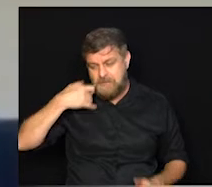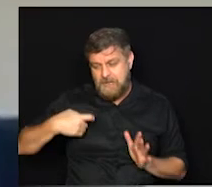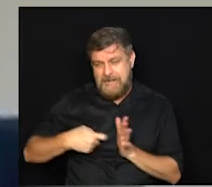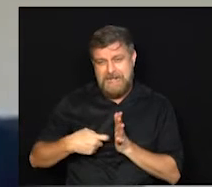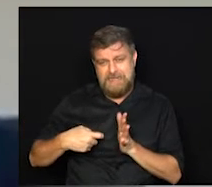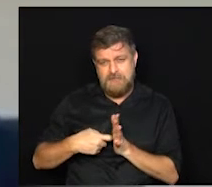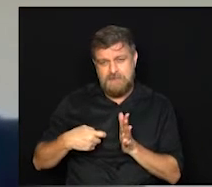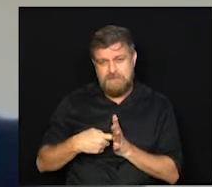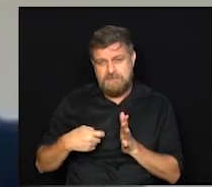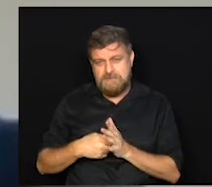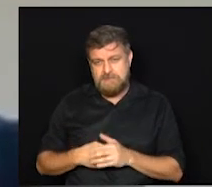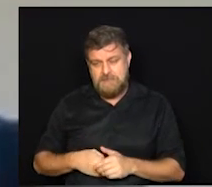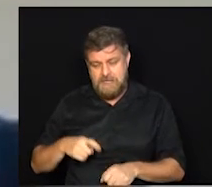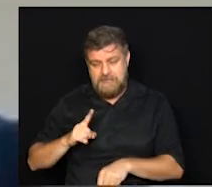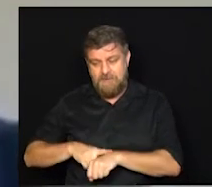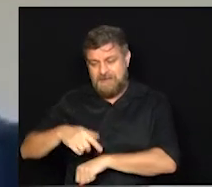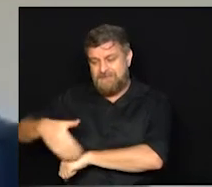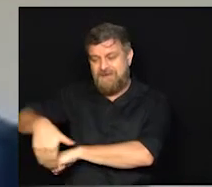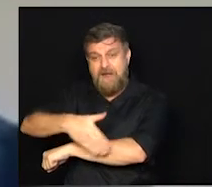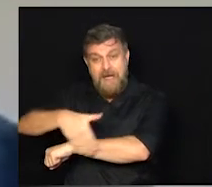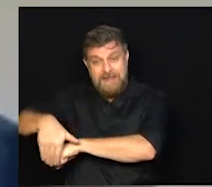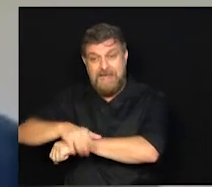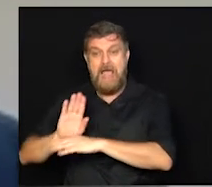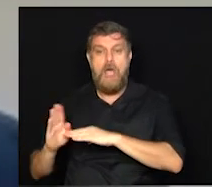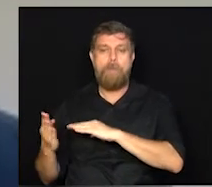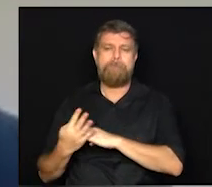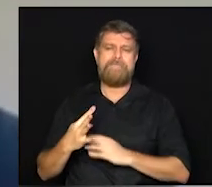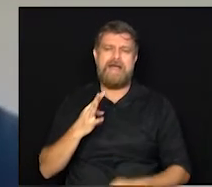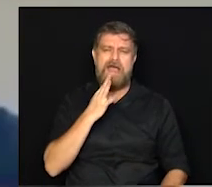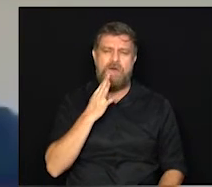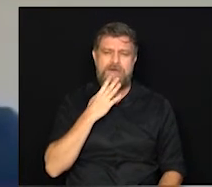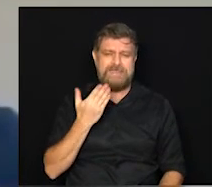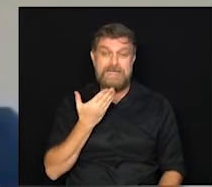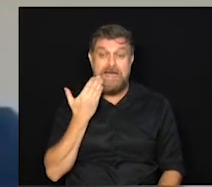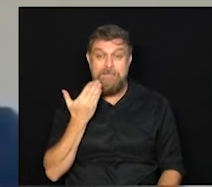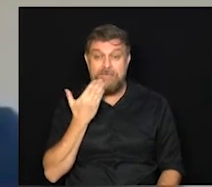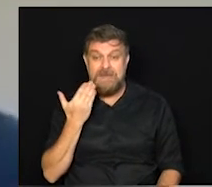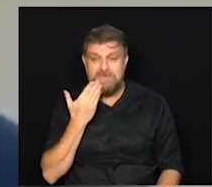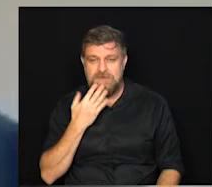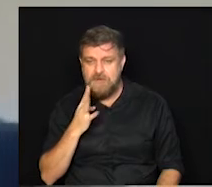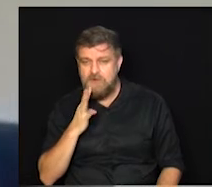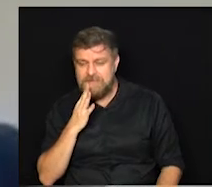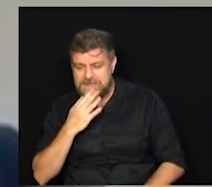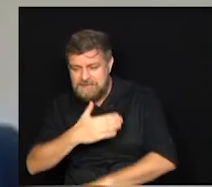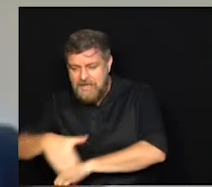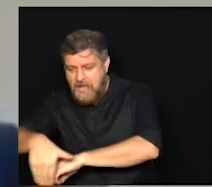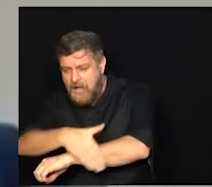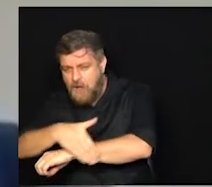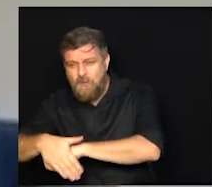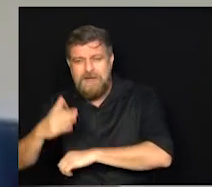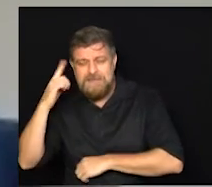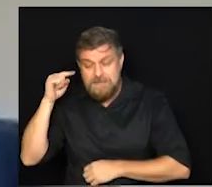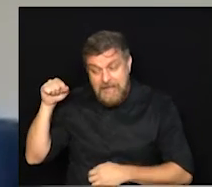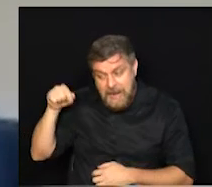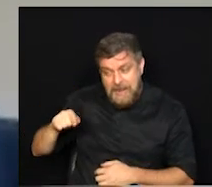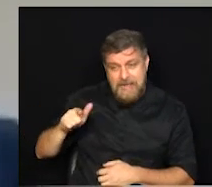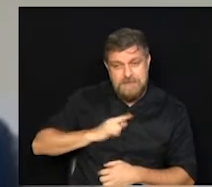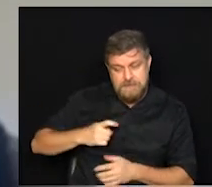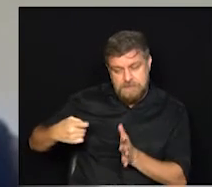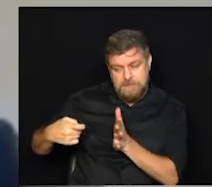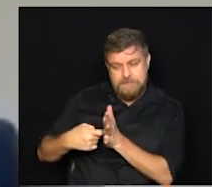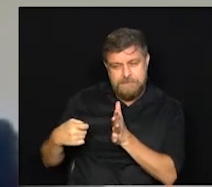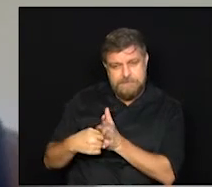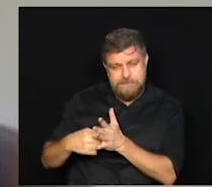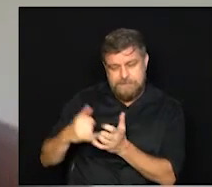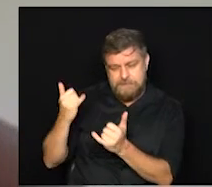iam pegar o endereço, eles já sabiam onde era o bairro, mais ou menos conheciam algumas ruas, já sabia se tinha outras denúncias sobre